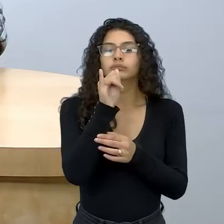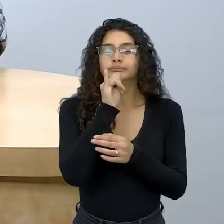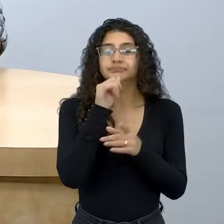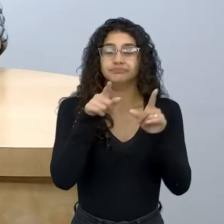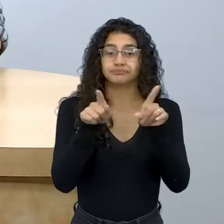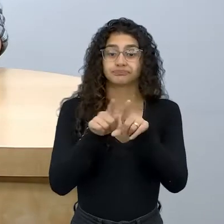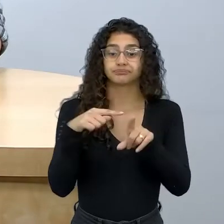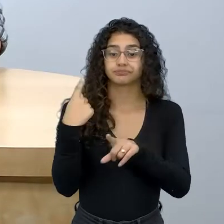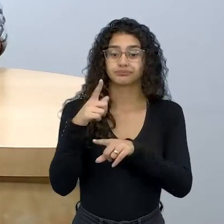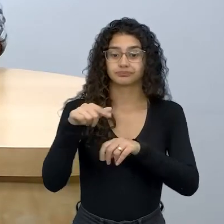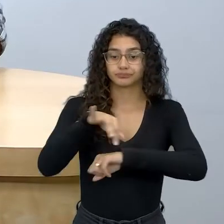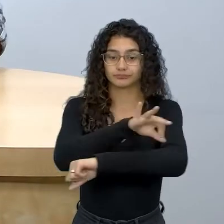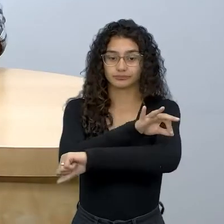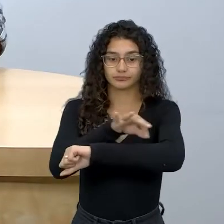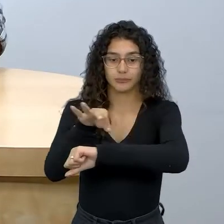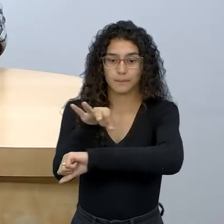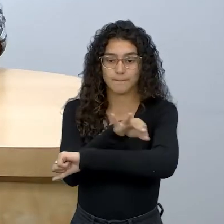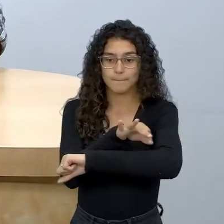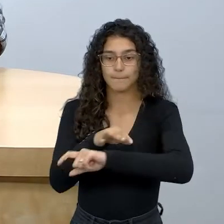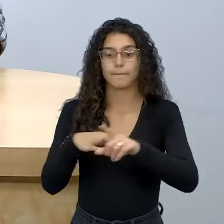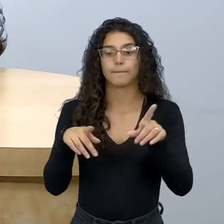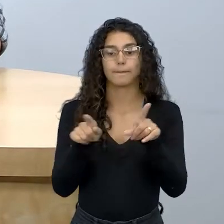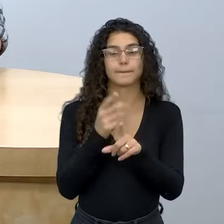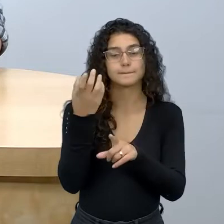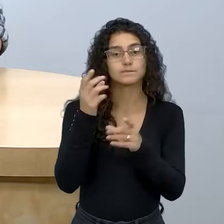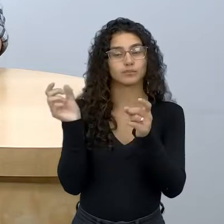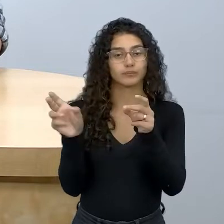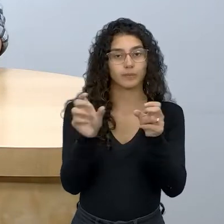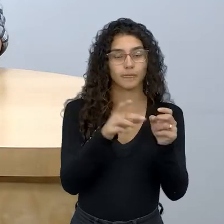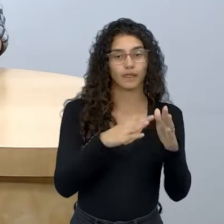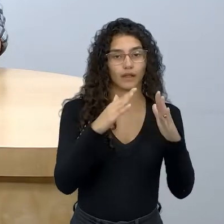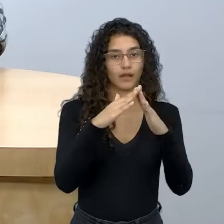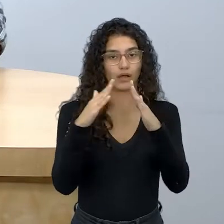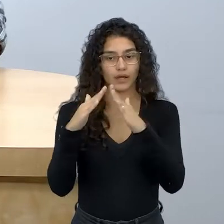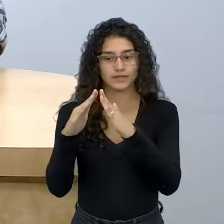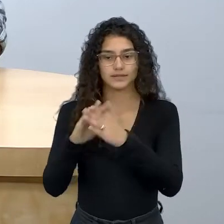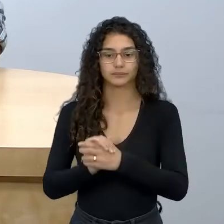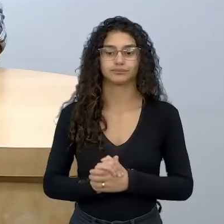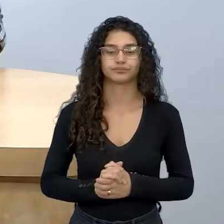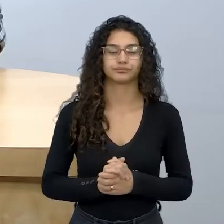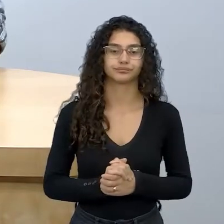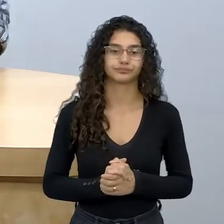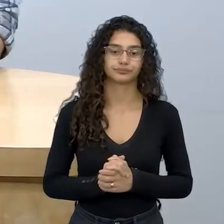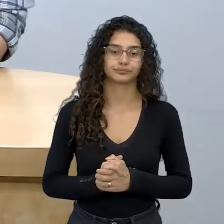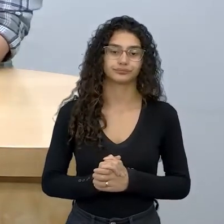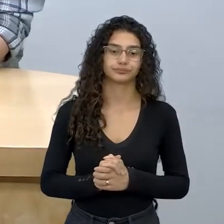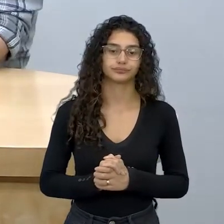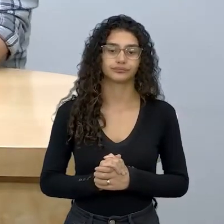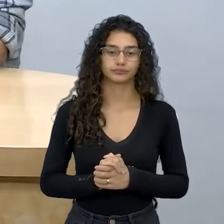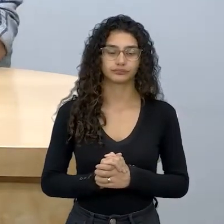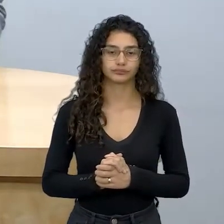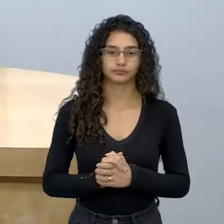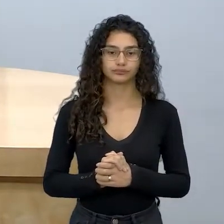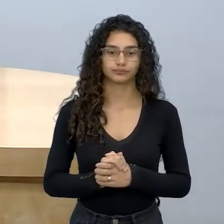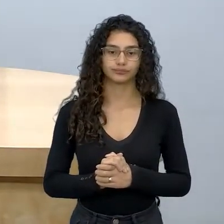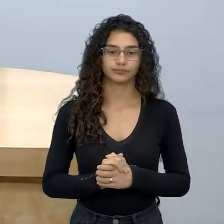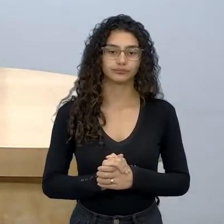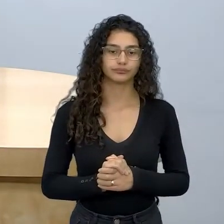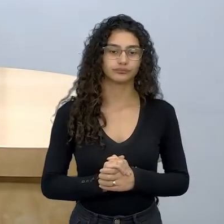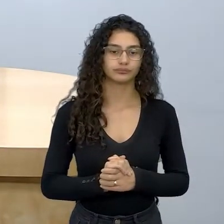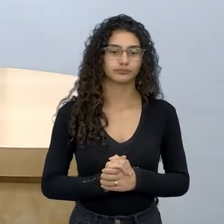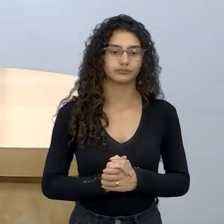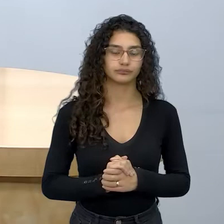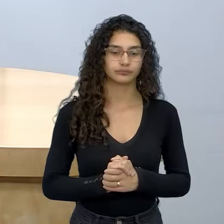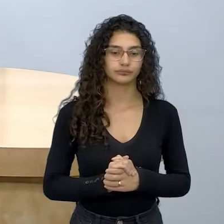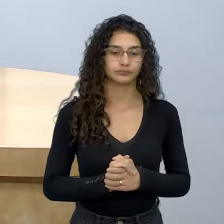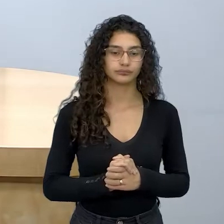que somos um arquiteto ou engenheiro que estamos querendo vender essa casa. Tudo bem? Então, olha só. Uma